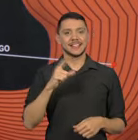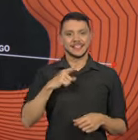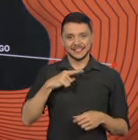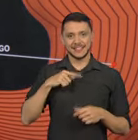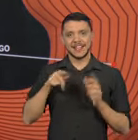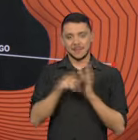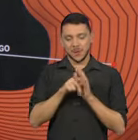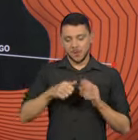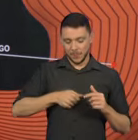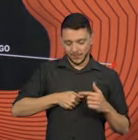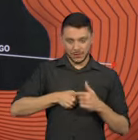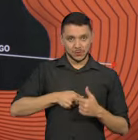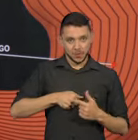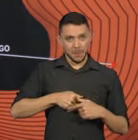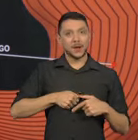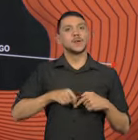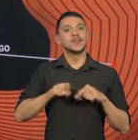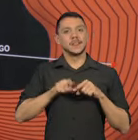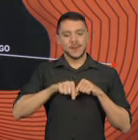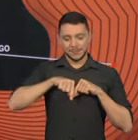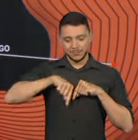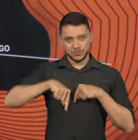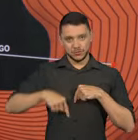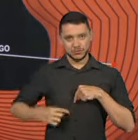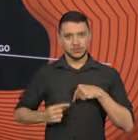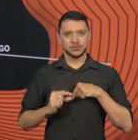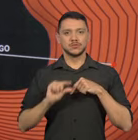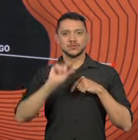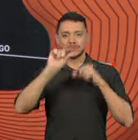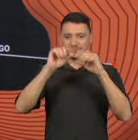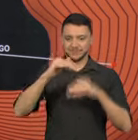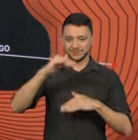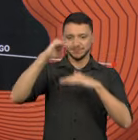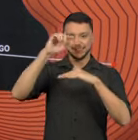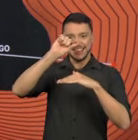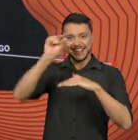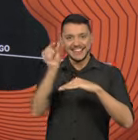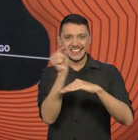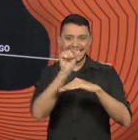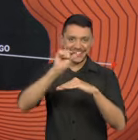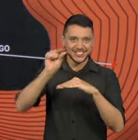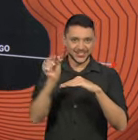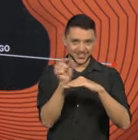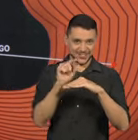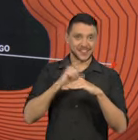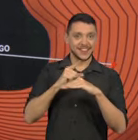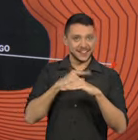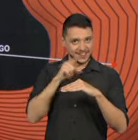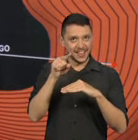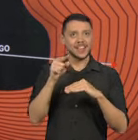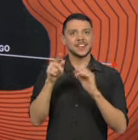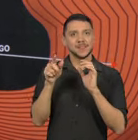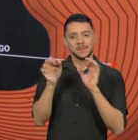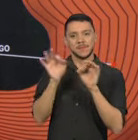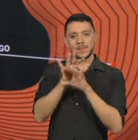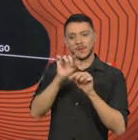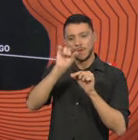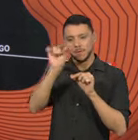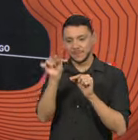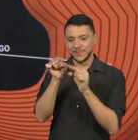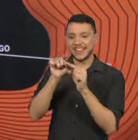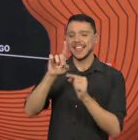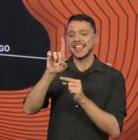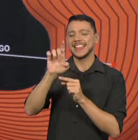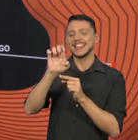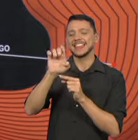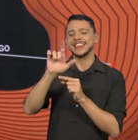para os intestinos, tá? Cada órgão tem uma função. Depois disso, o alimento vai para cá, que está ligado no intestino delgado. Aí a gente